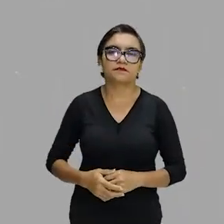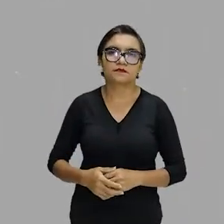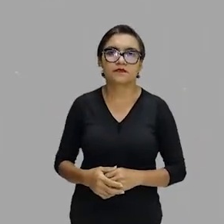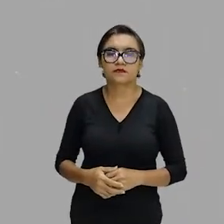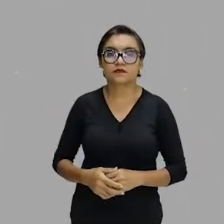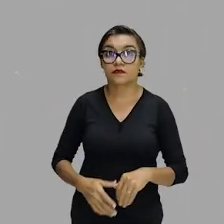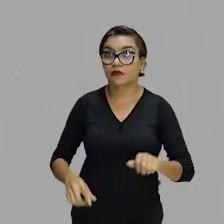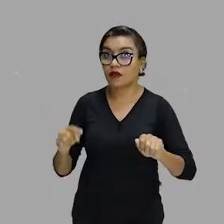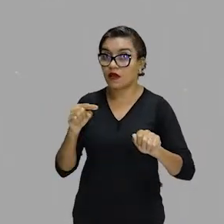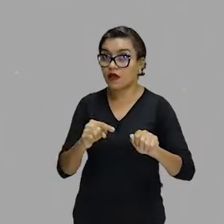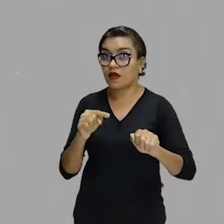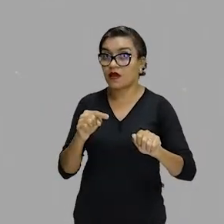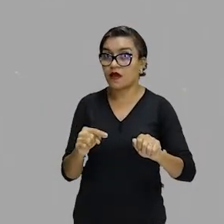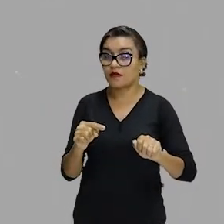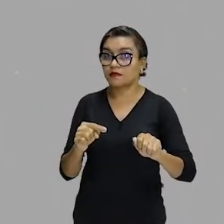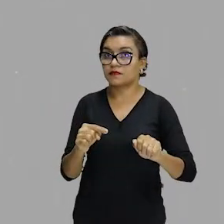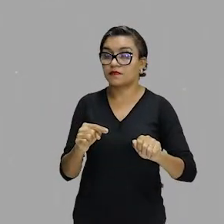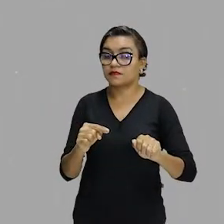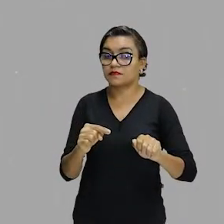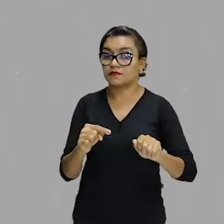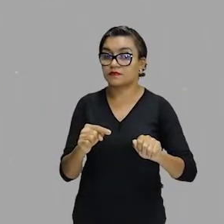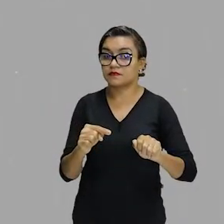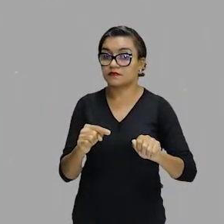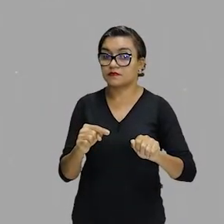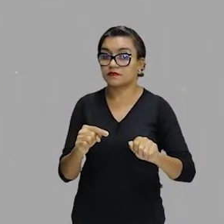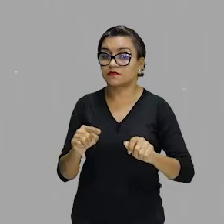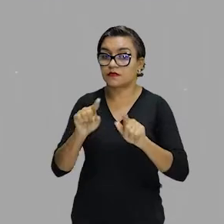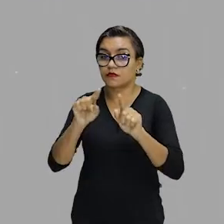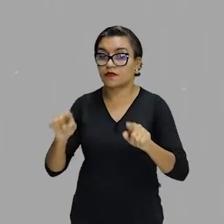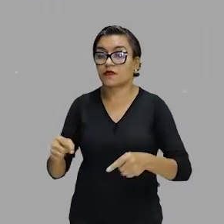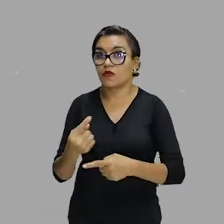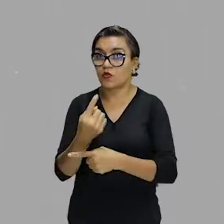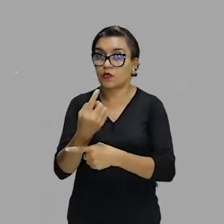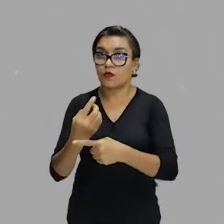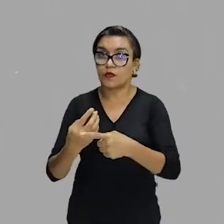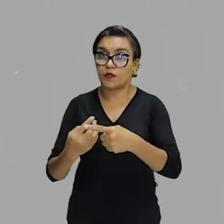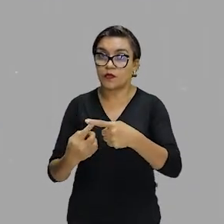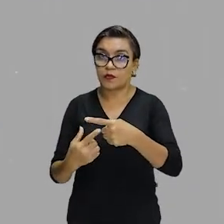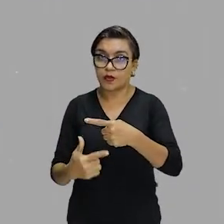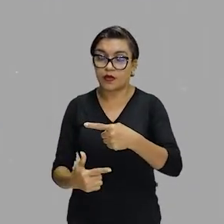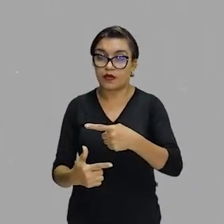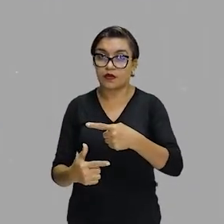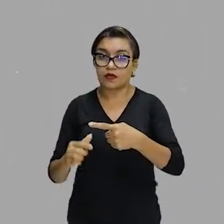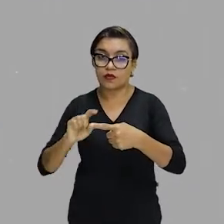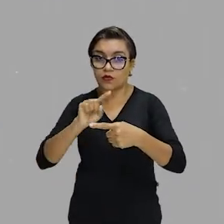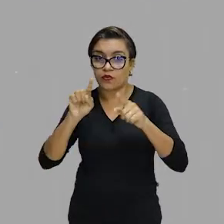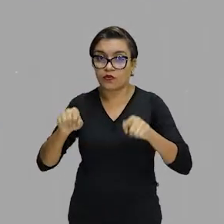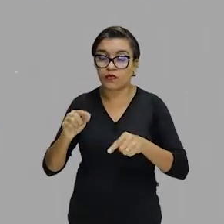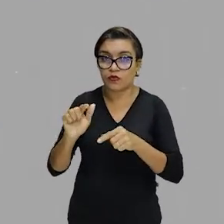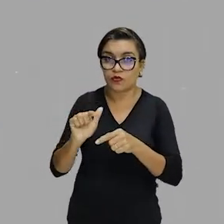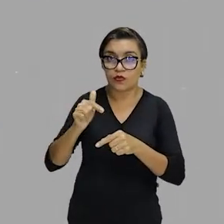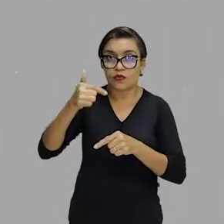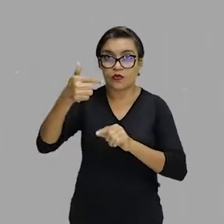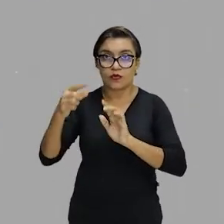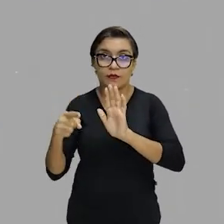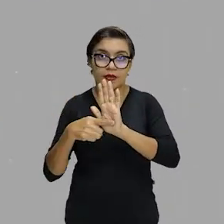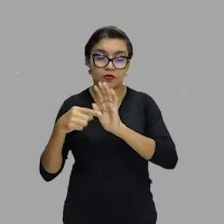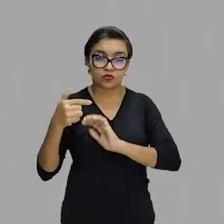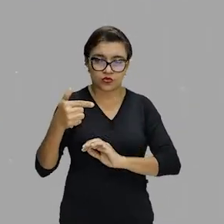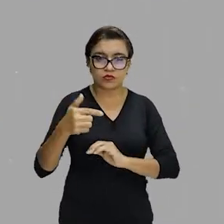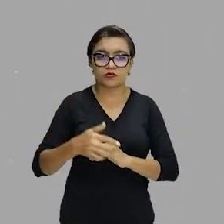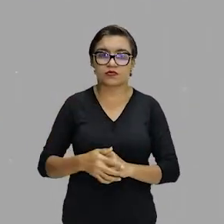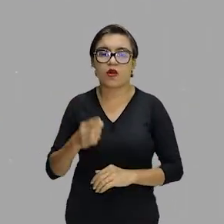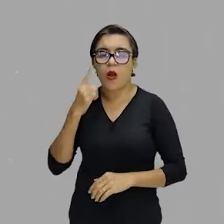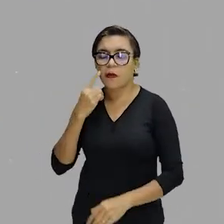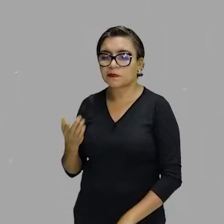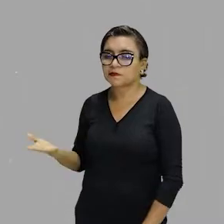Então, A é escrito por meio elevado a menos 2, somado a 2 elevado a menos 1, menos